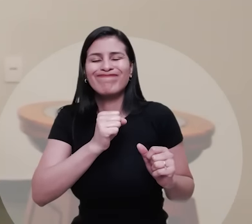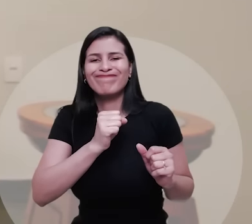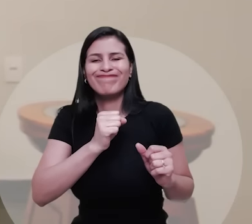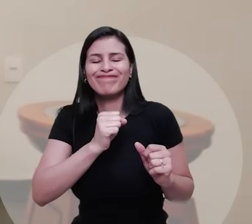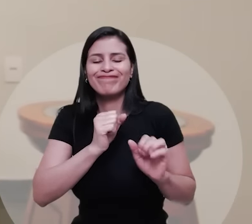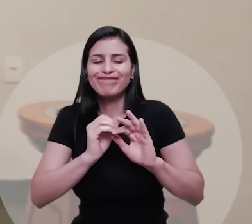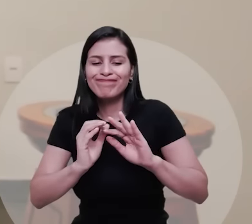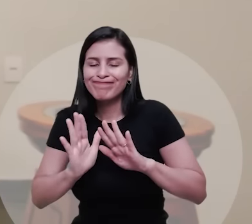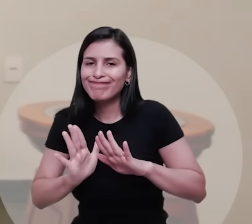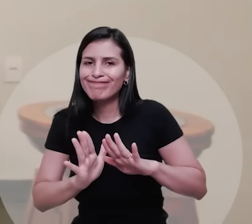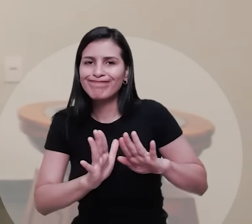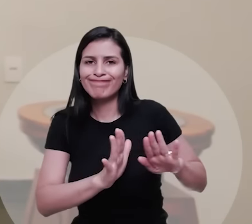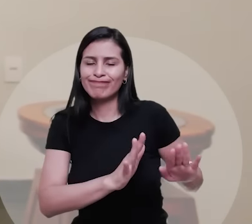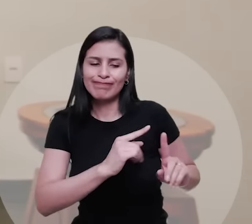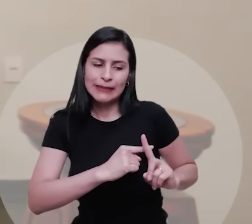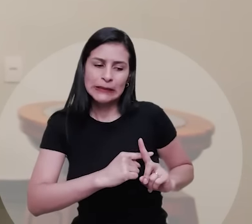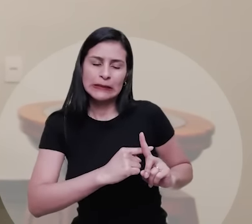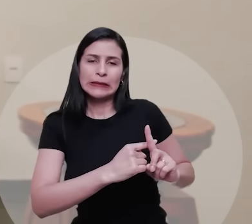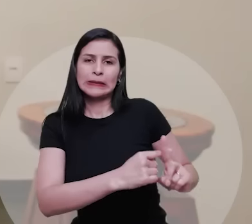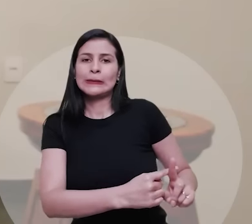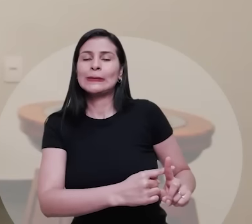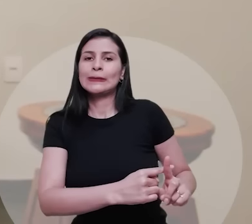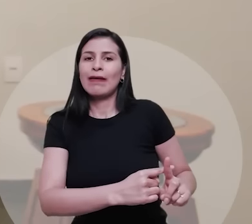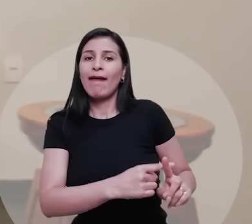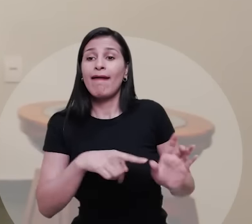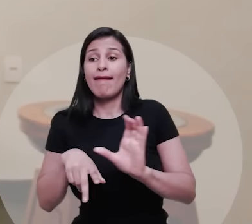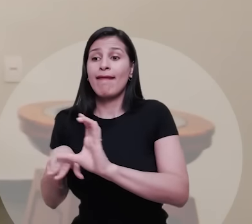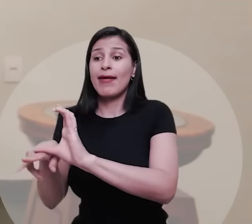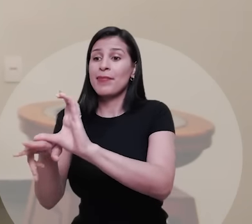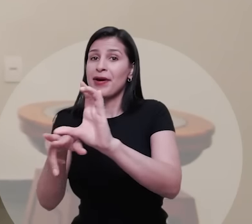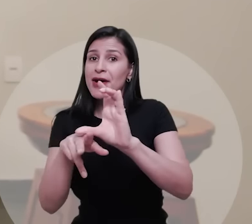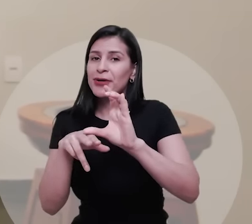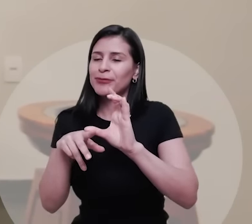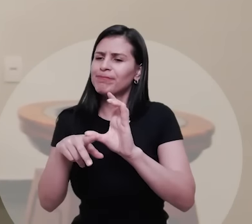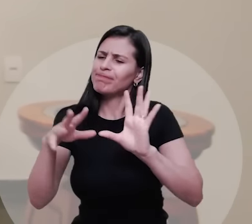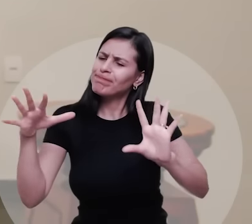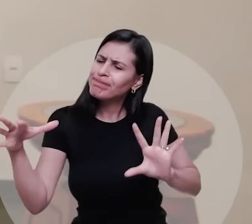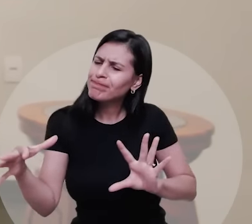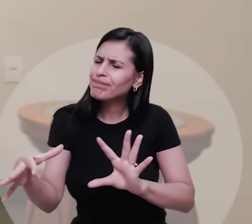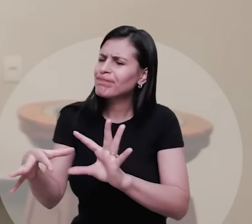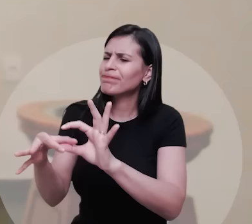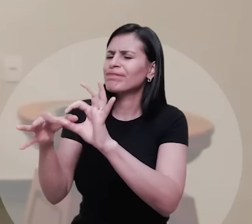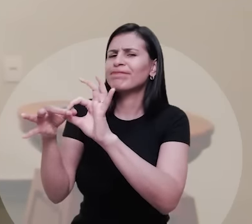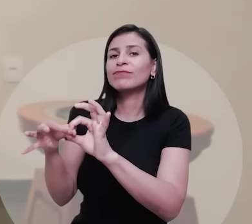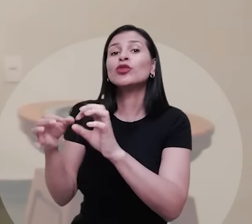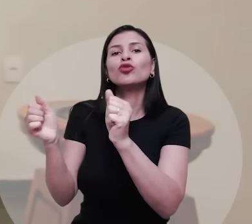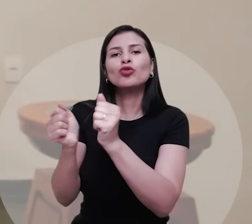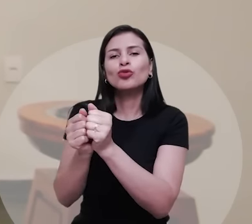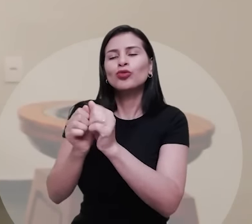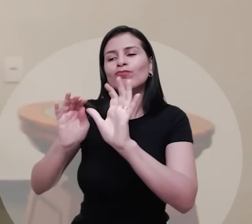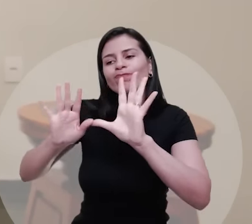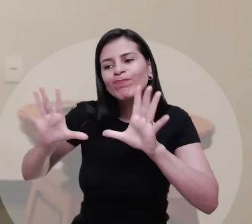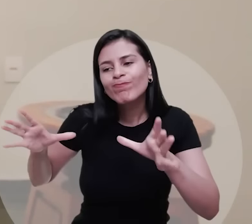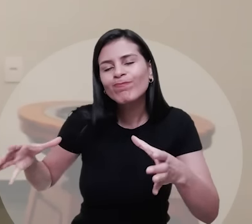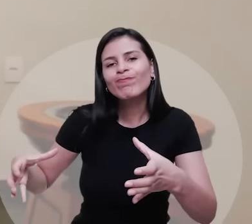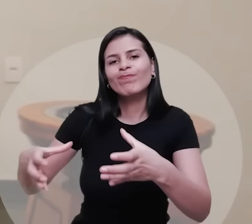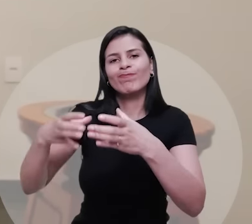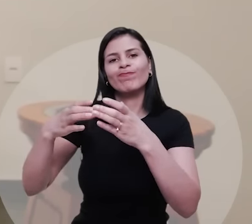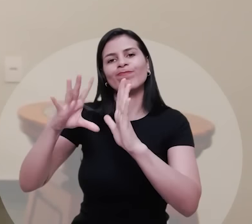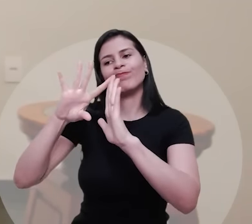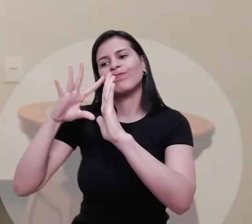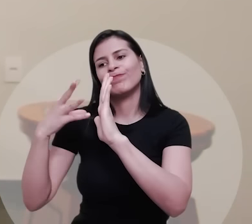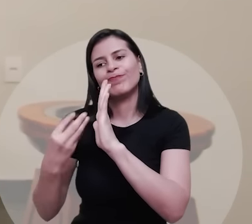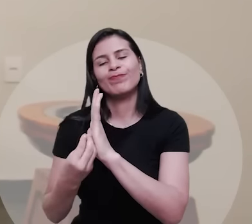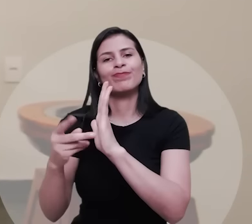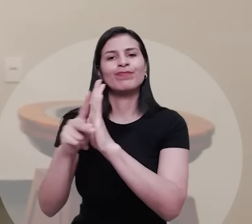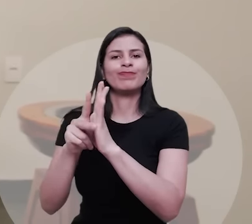e fazer parte do corpo de Cristo, que é a igreja. Nós devemos crer de todo o coração